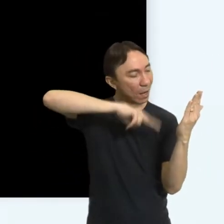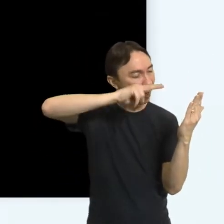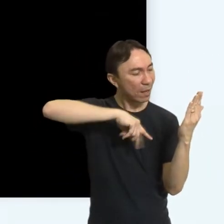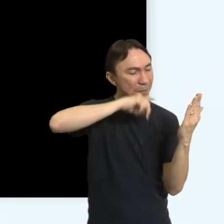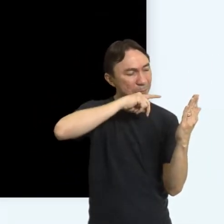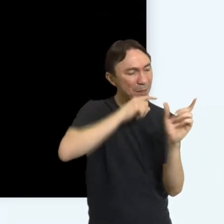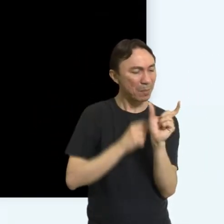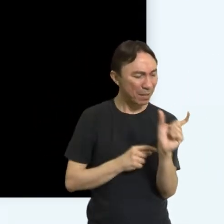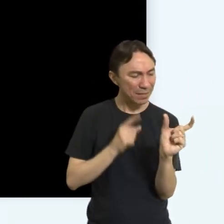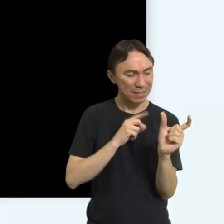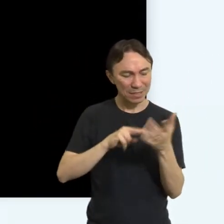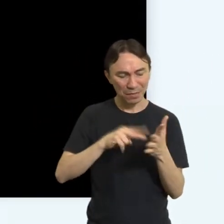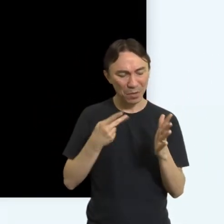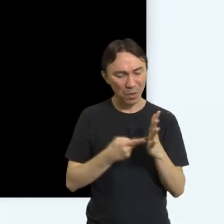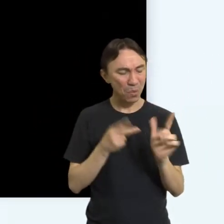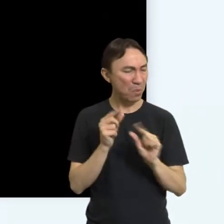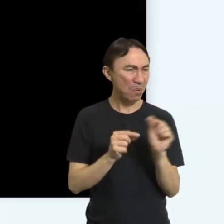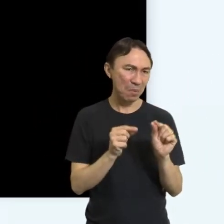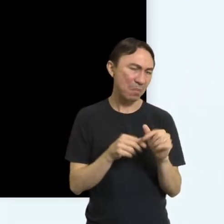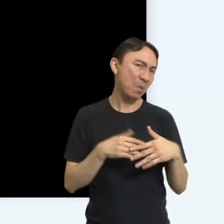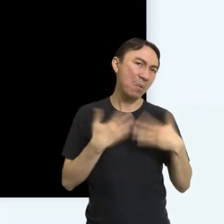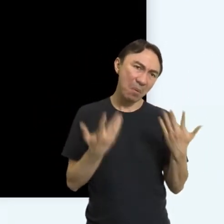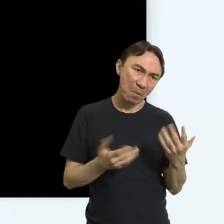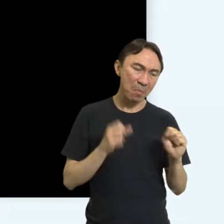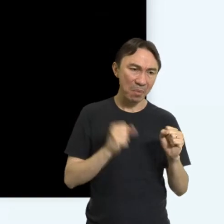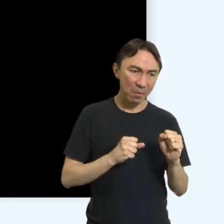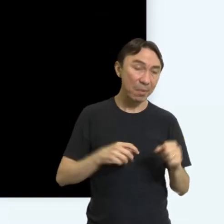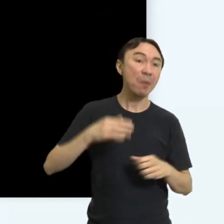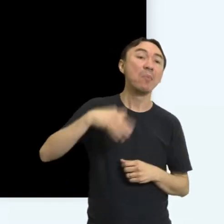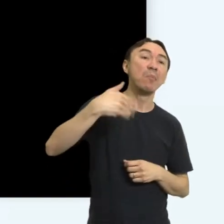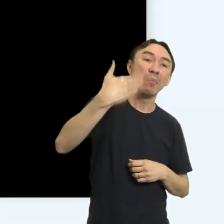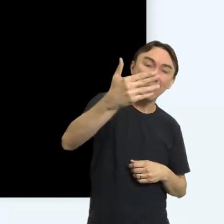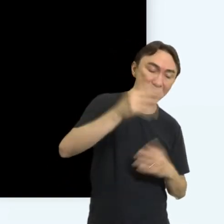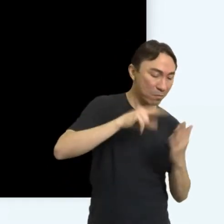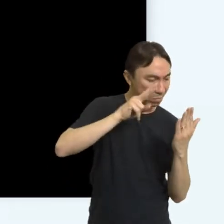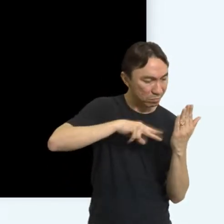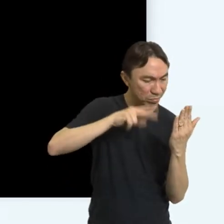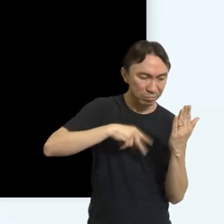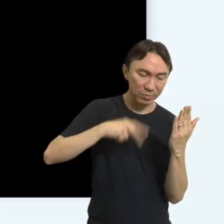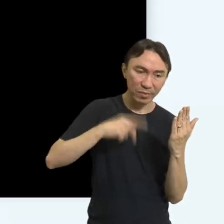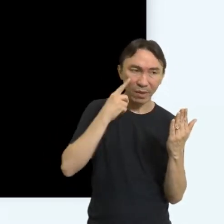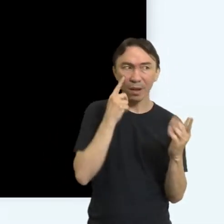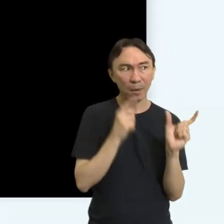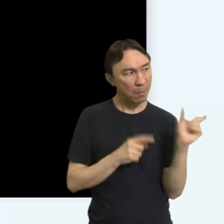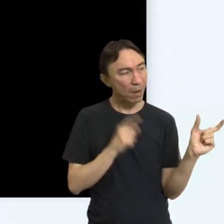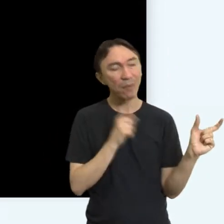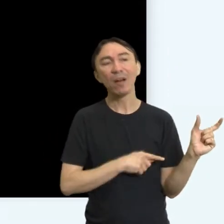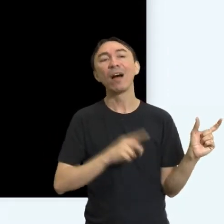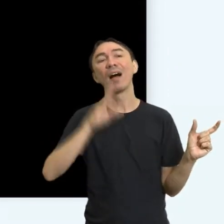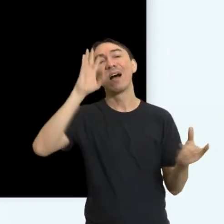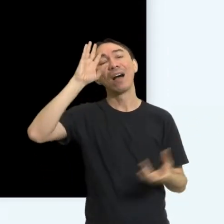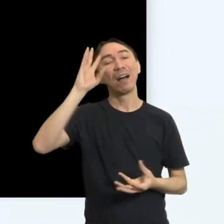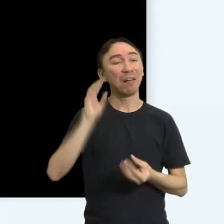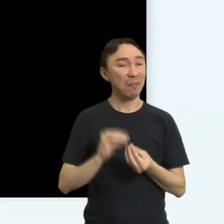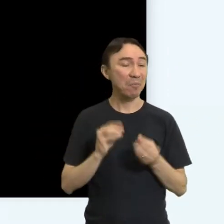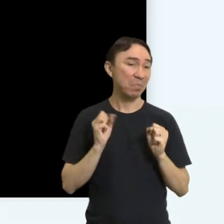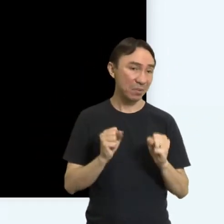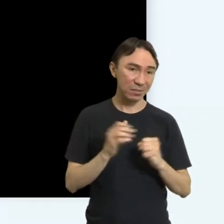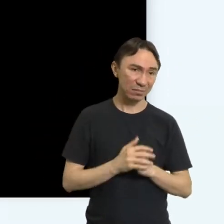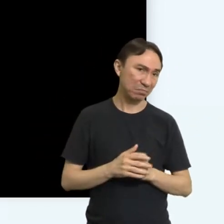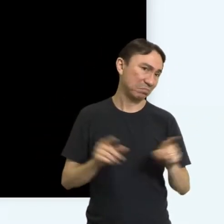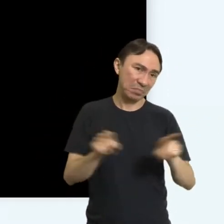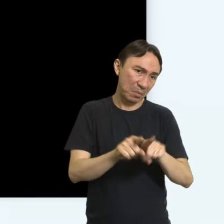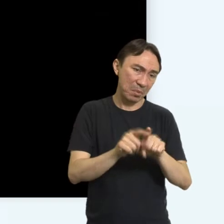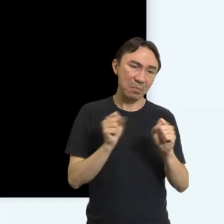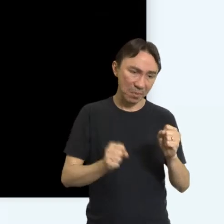significa, ou pode seguir adiante também, tentar entender mais à frente o que a palavra queria dizer. Claro, também dá para parar a leitura e procurar no